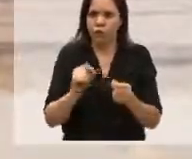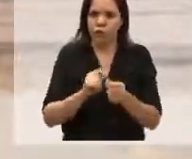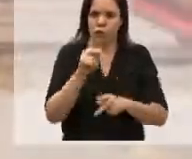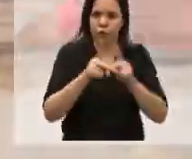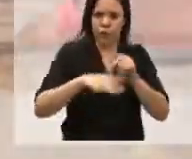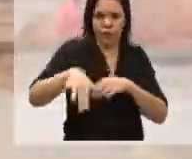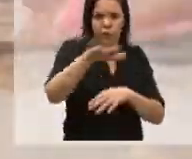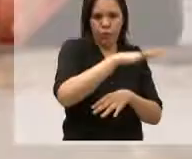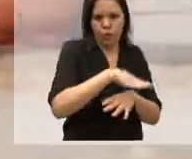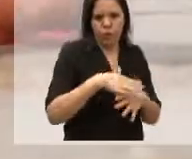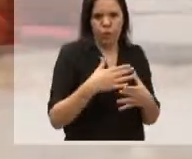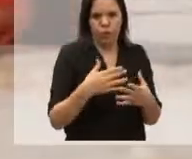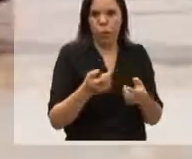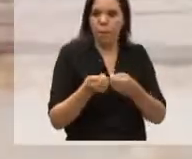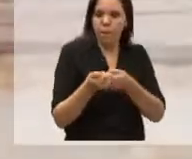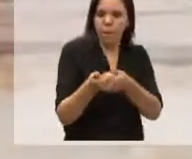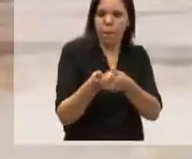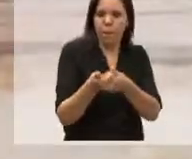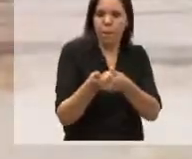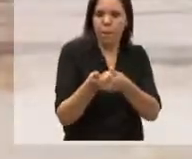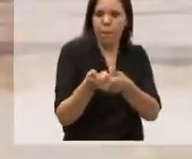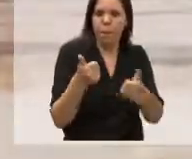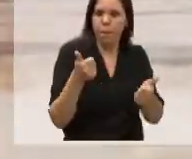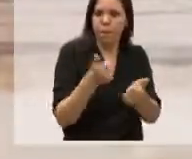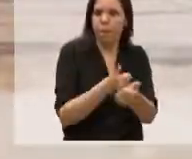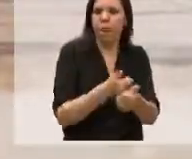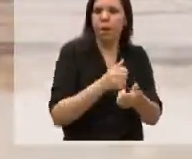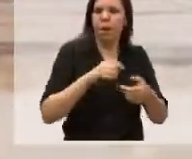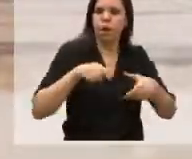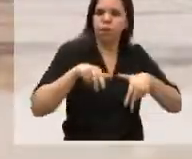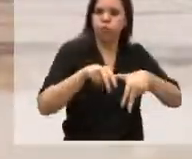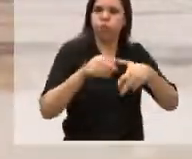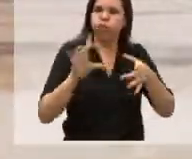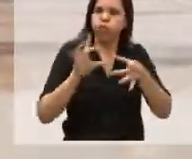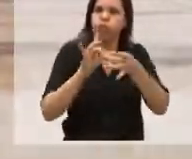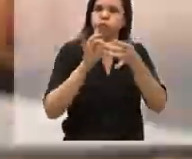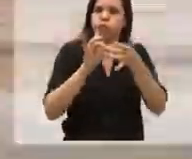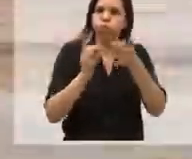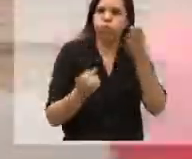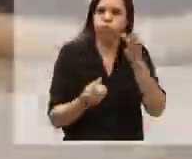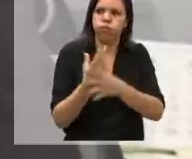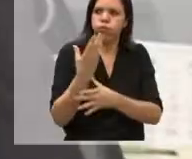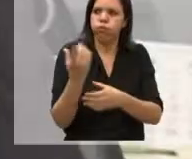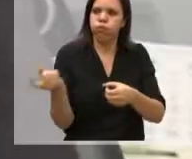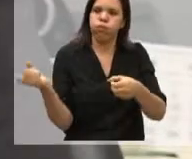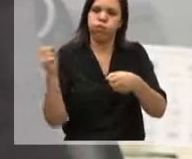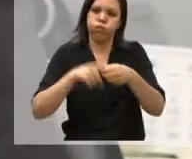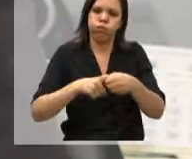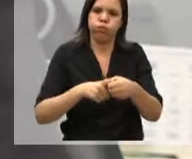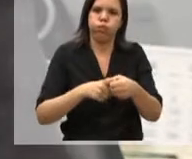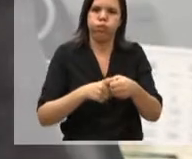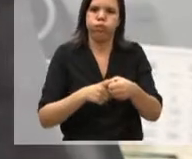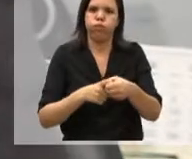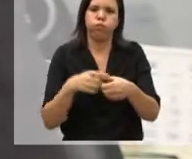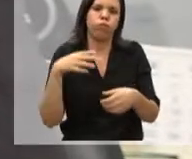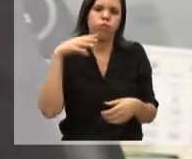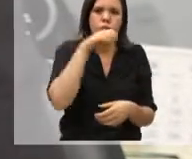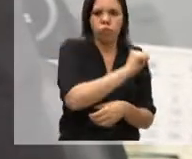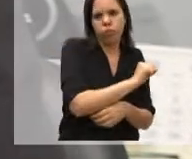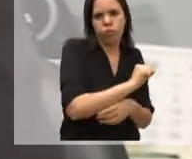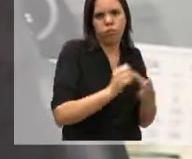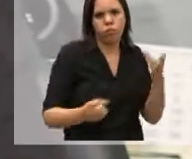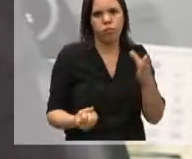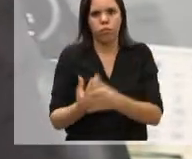essas pessoas sejam também beneficiadas, ir lá atrás e puxar pela mão e fazer com que se reintegrem de novo. Porque nessa rapidez com que as